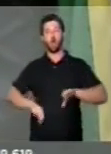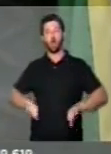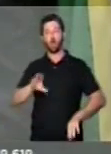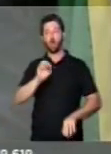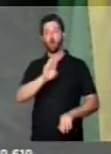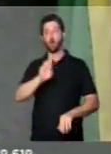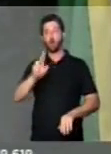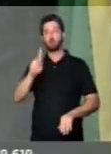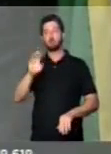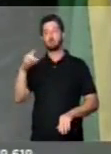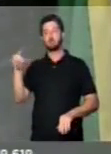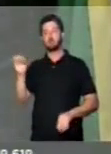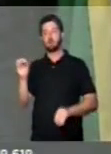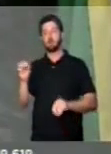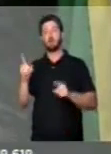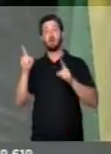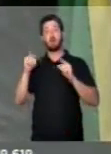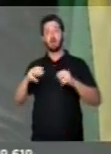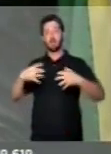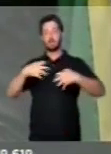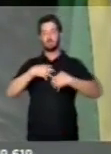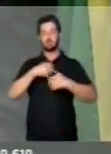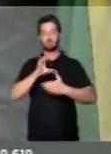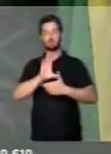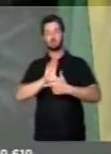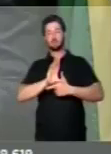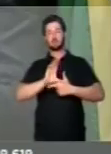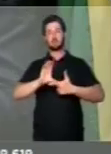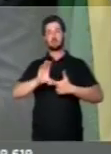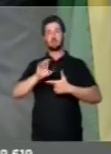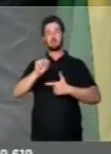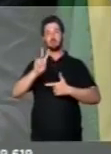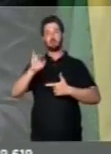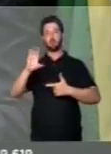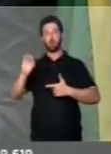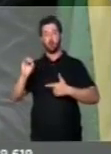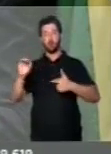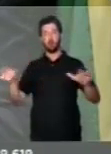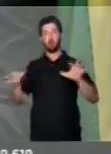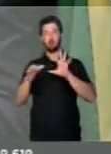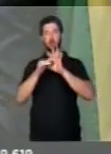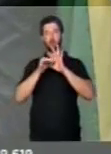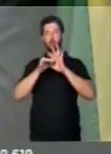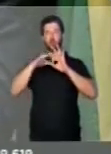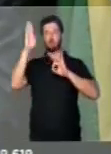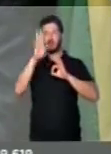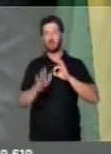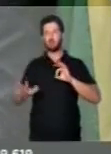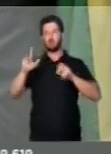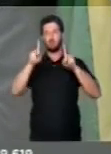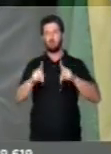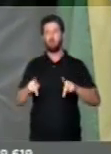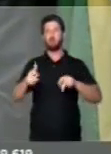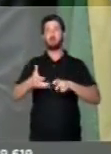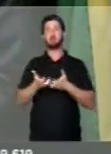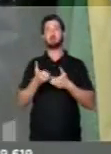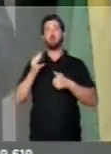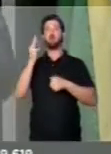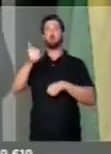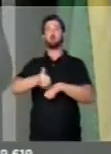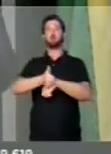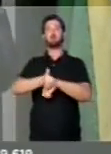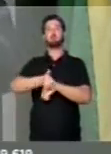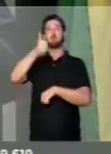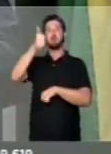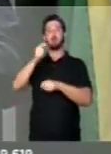feito reunindo o espírito cívico que une a todos os brasileiros na busca de um país melhor,